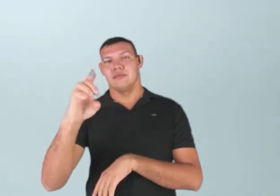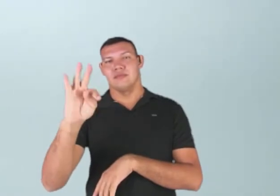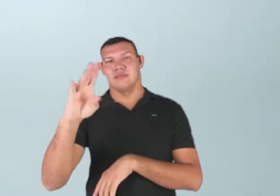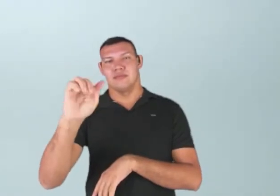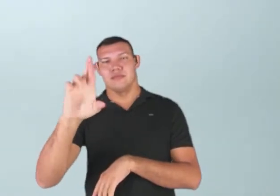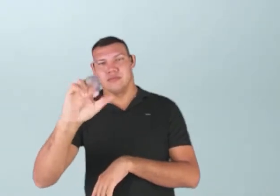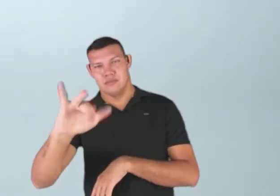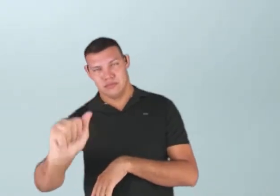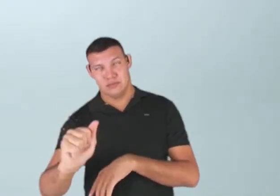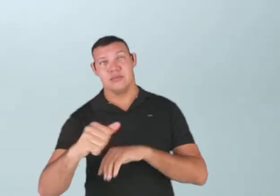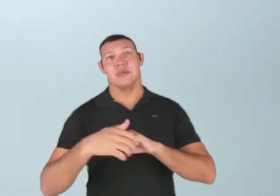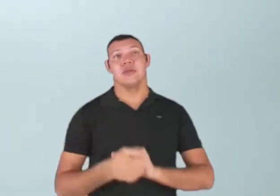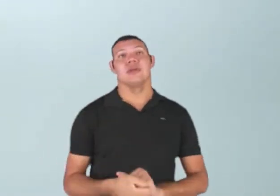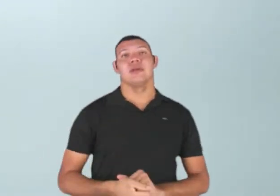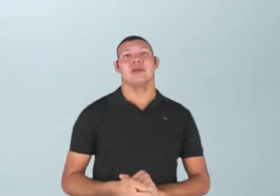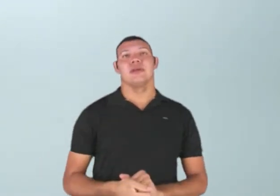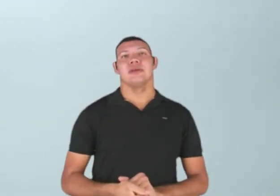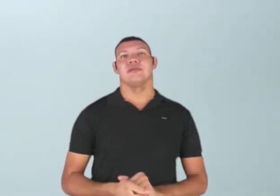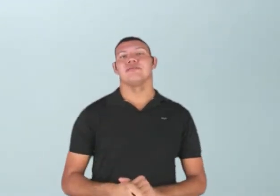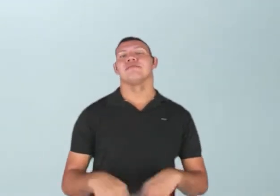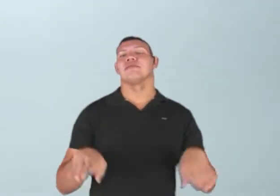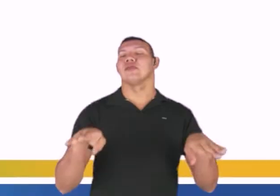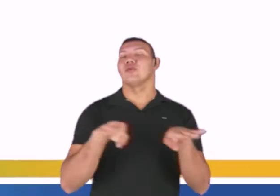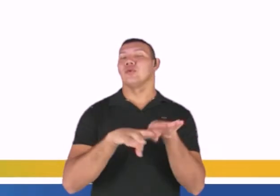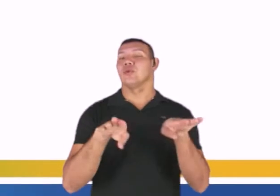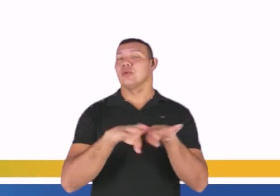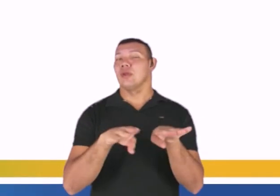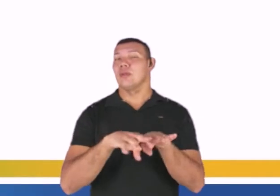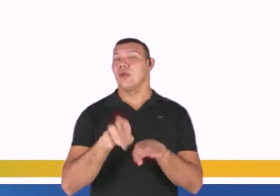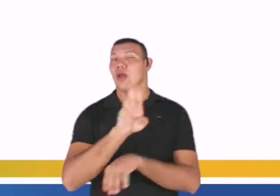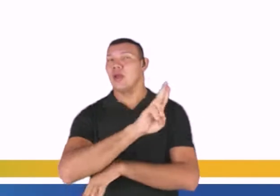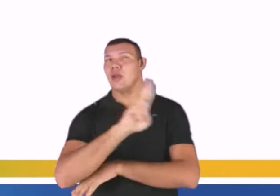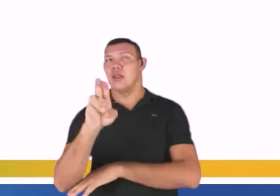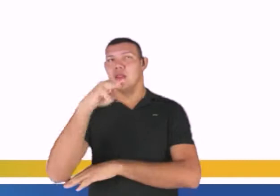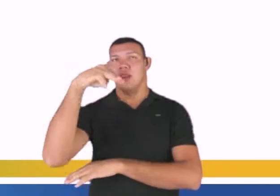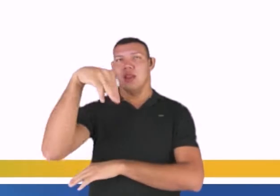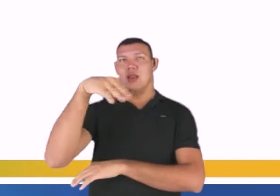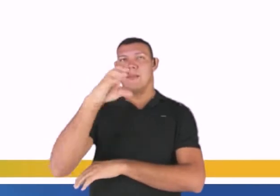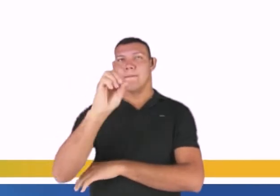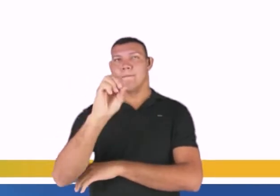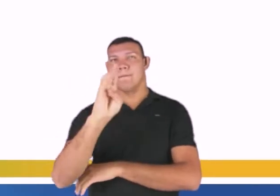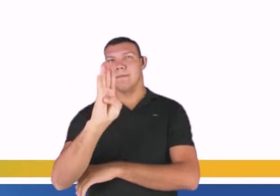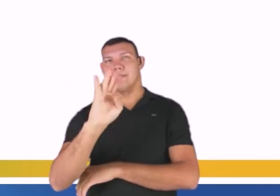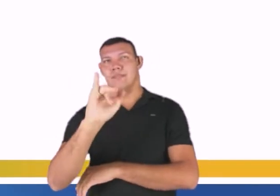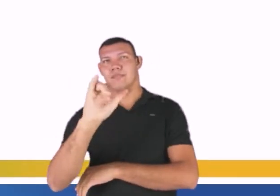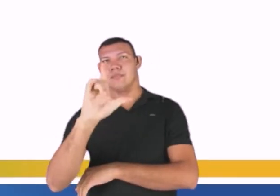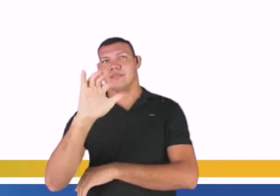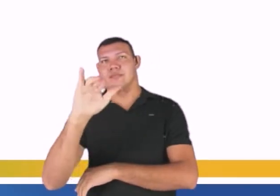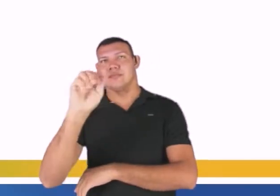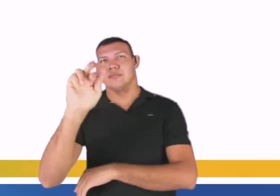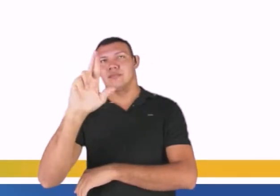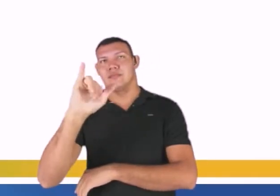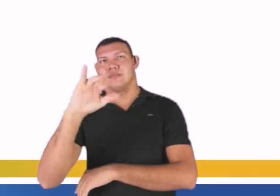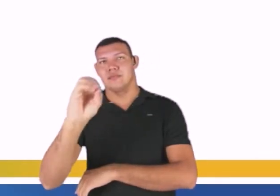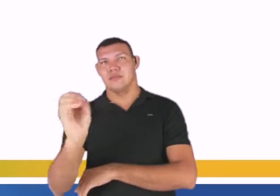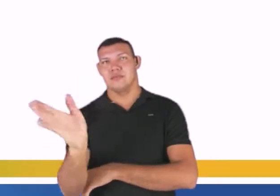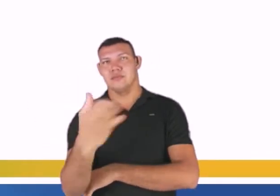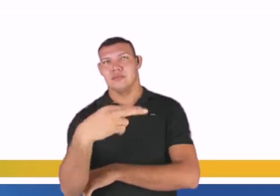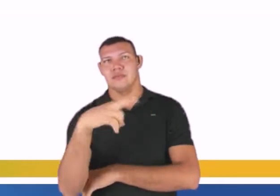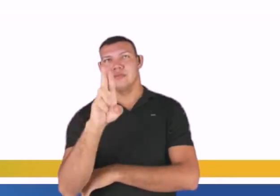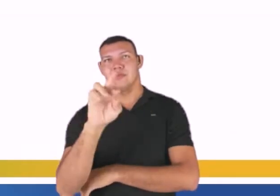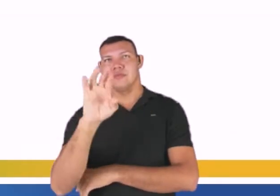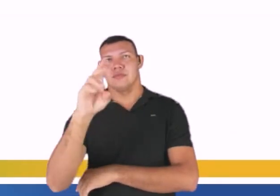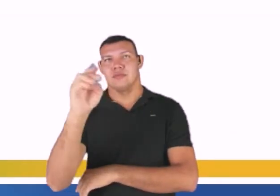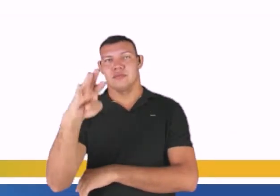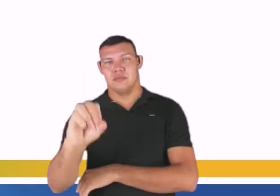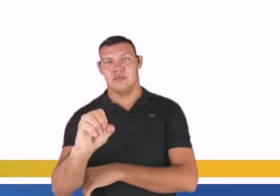nos influencia, é o mobiliário urbano. O que é isso, professora? O mobiliário urbano corresponde